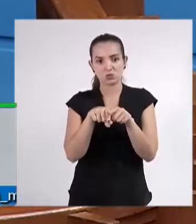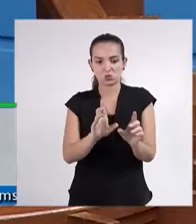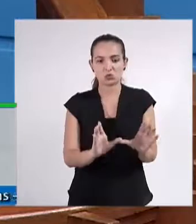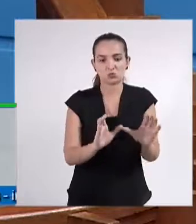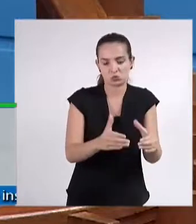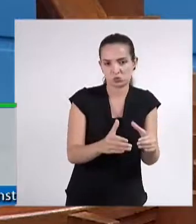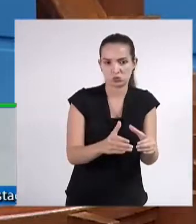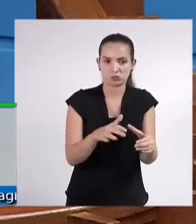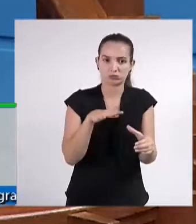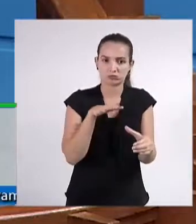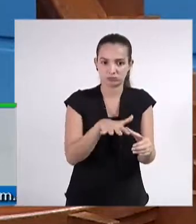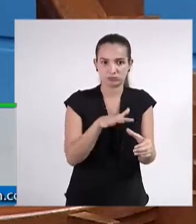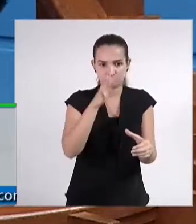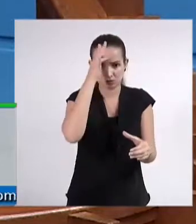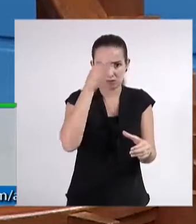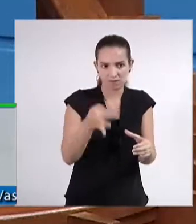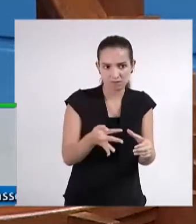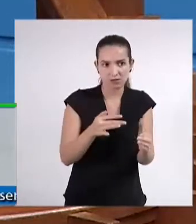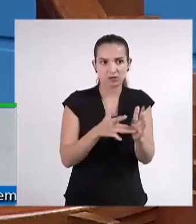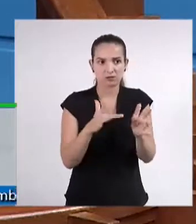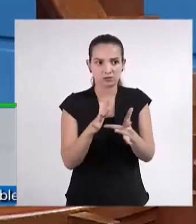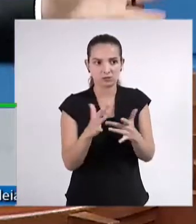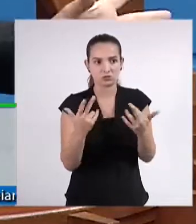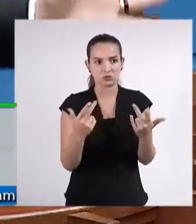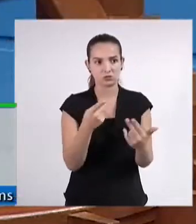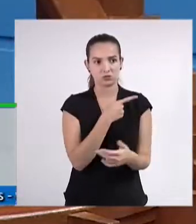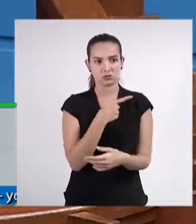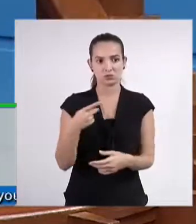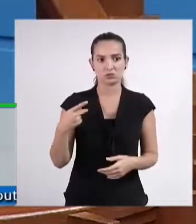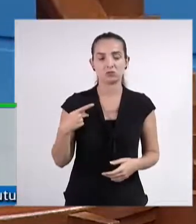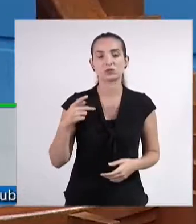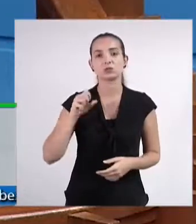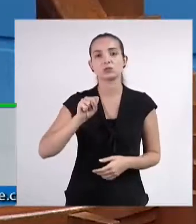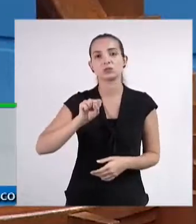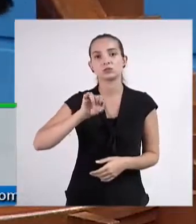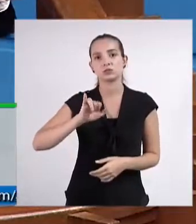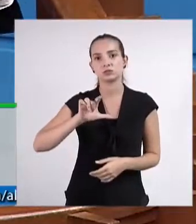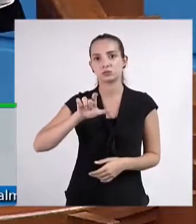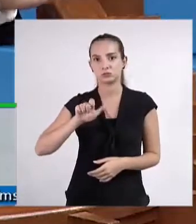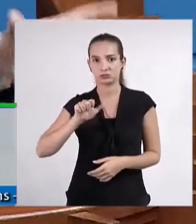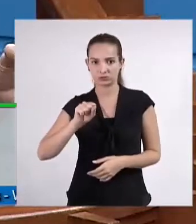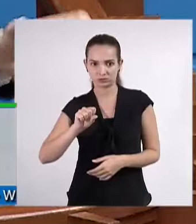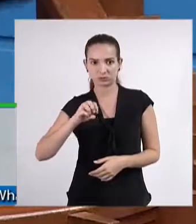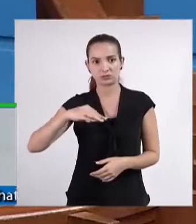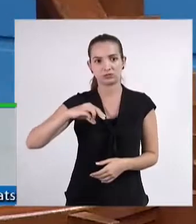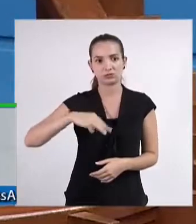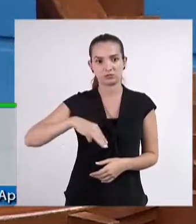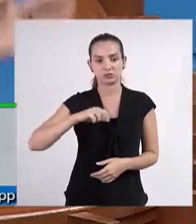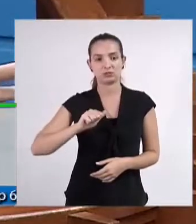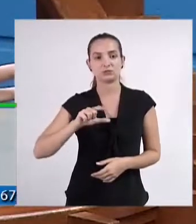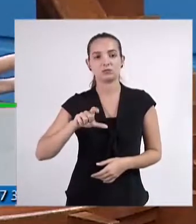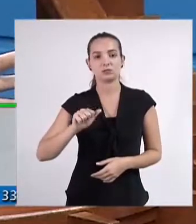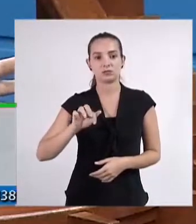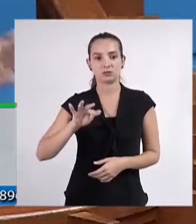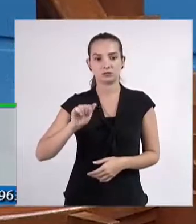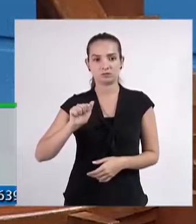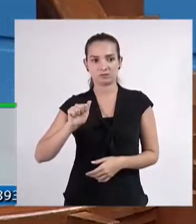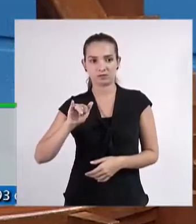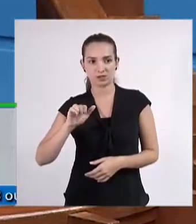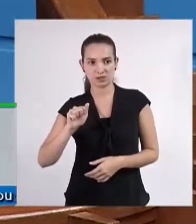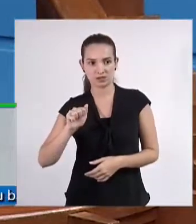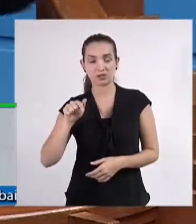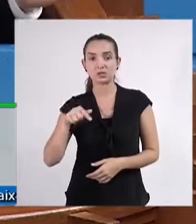setor do cristianismo, como o pastor Silas Malafaia, que para mim é um